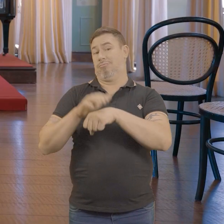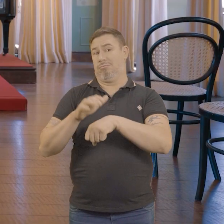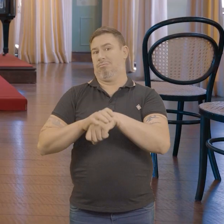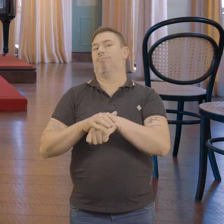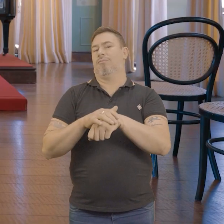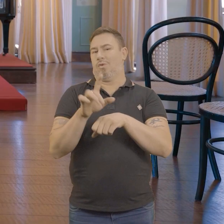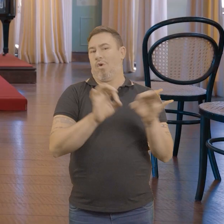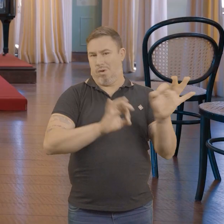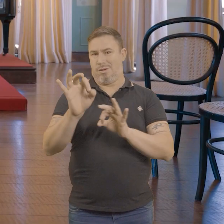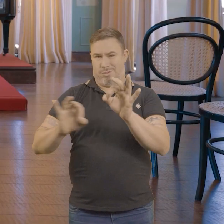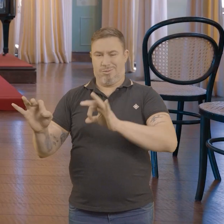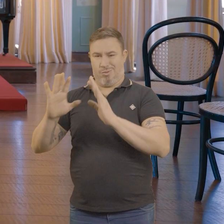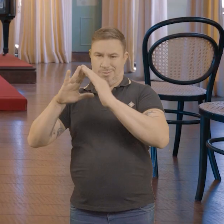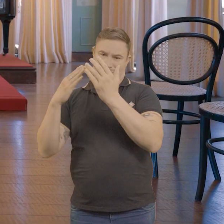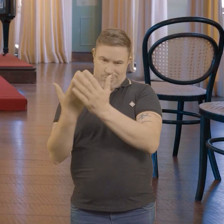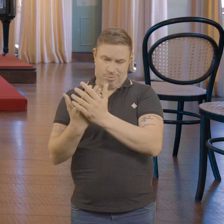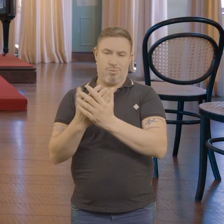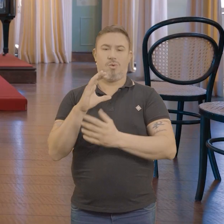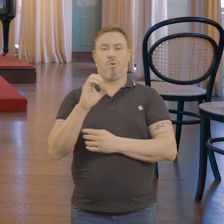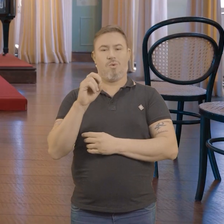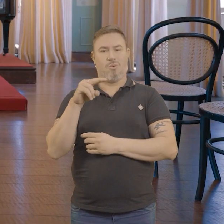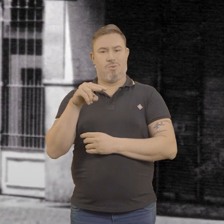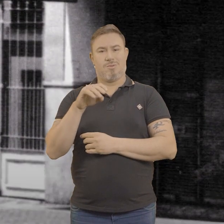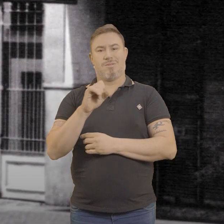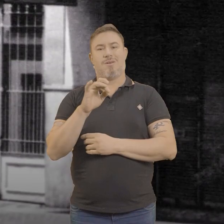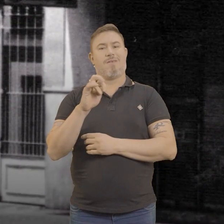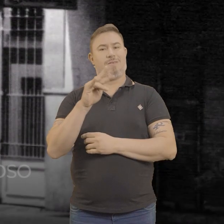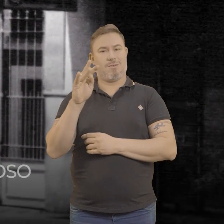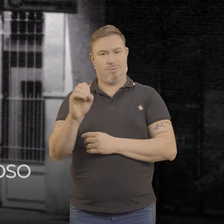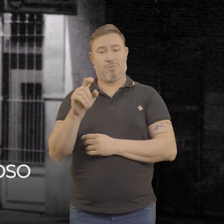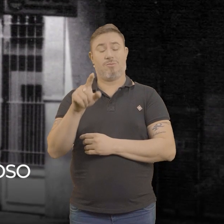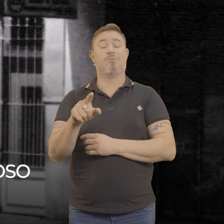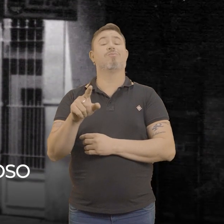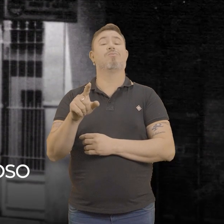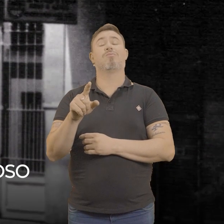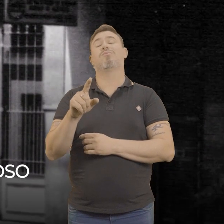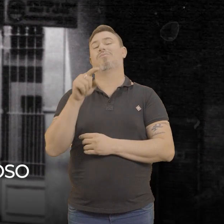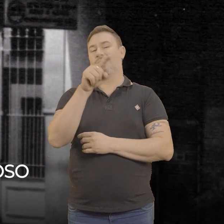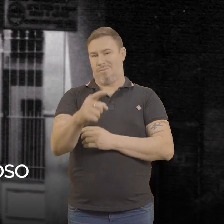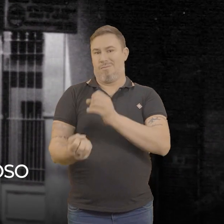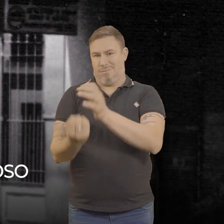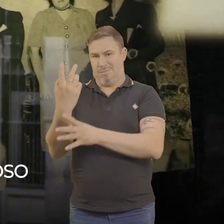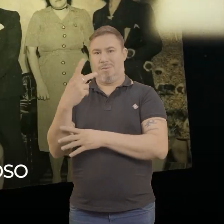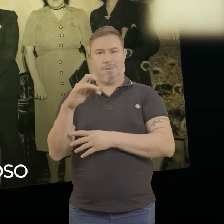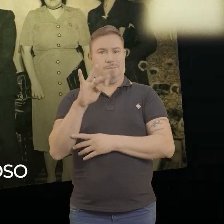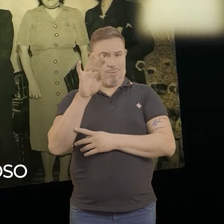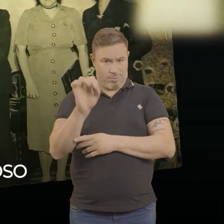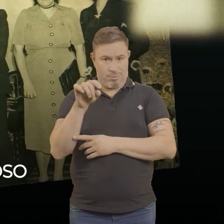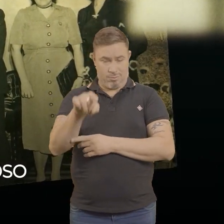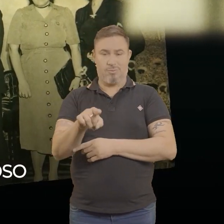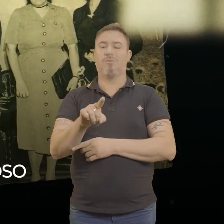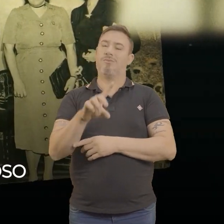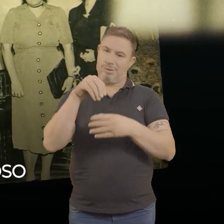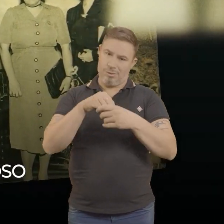estruturam o conservatório. E, inclusive, o conservatório, ele nasce na casa do Paurilo, né? O Paurilo morava no